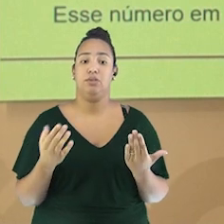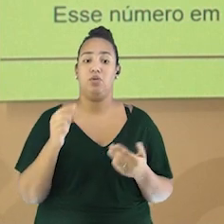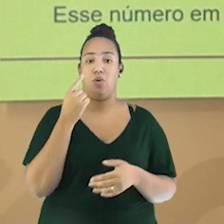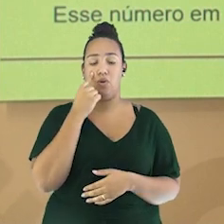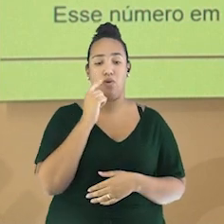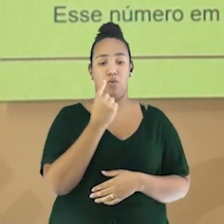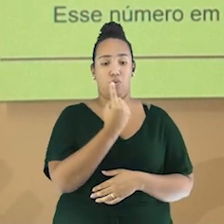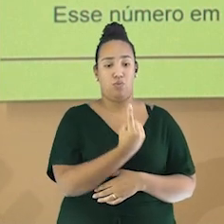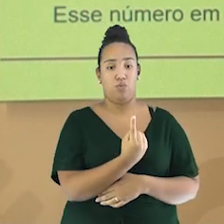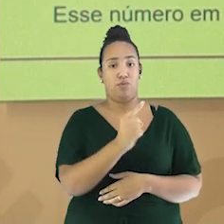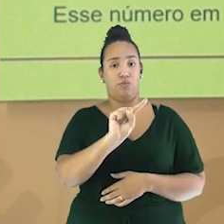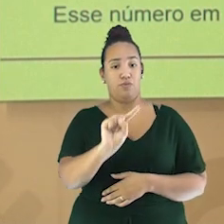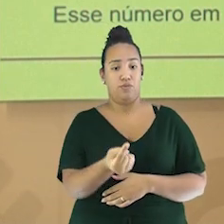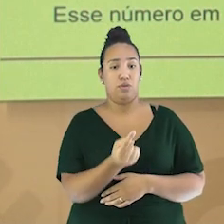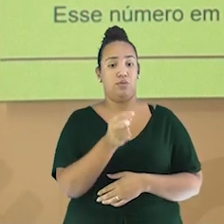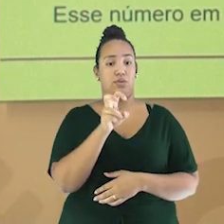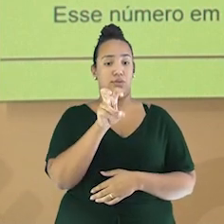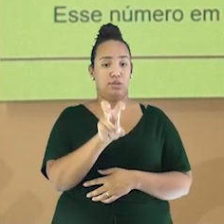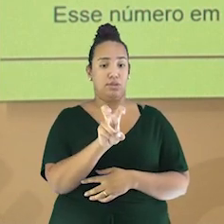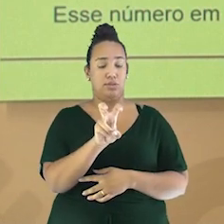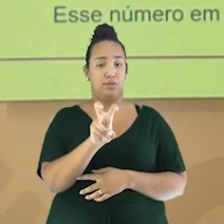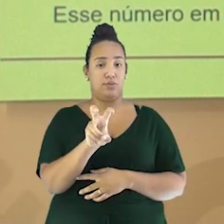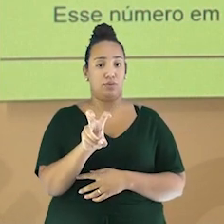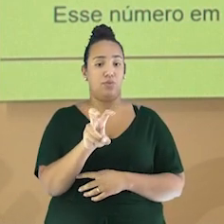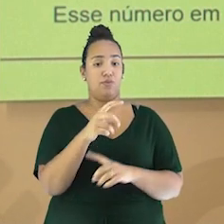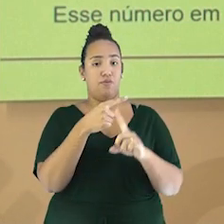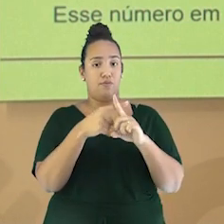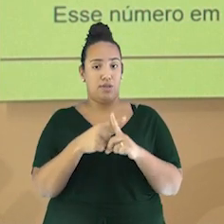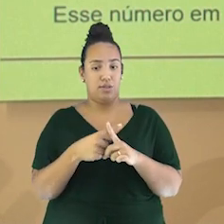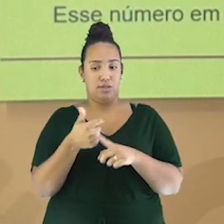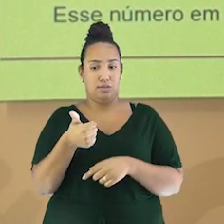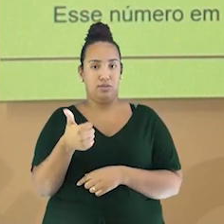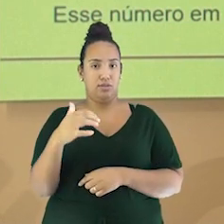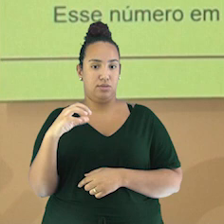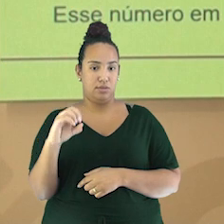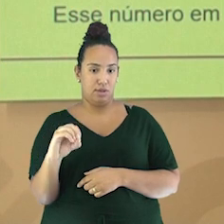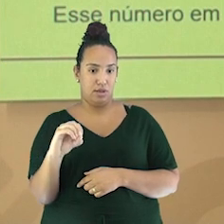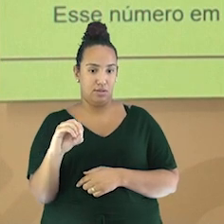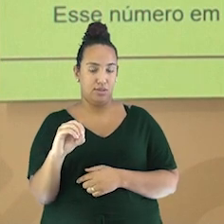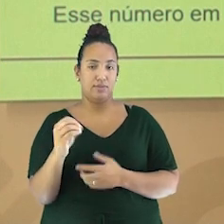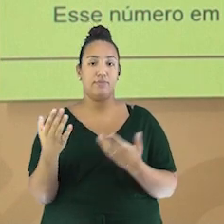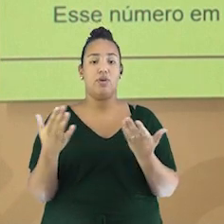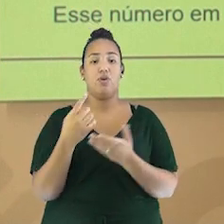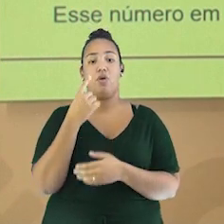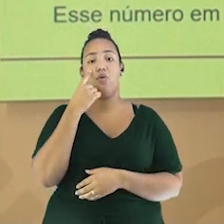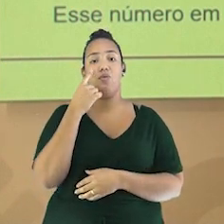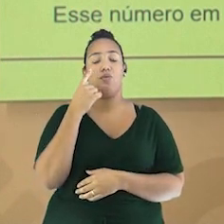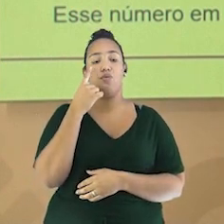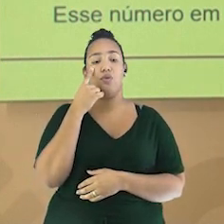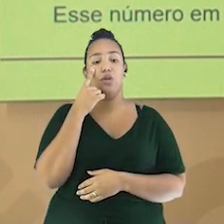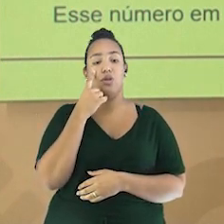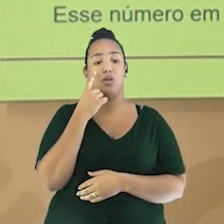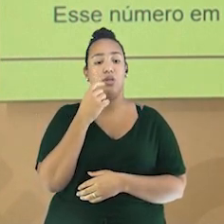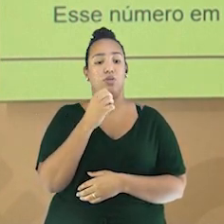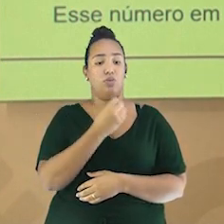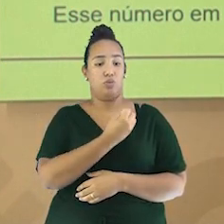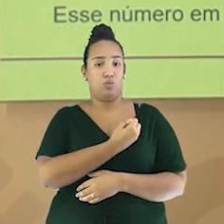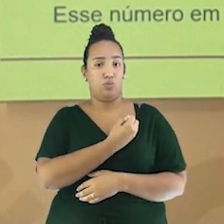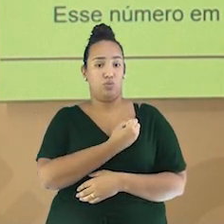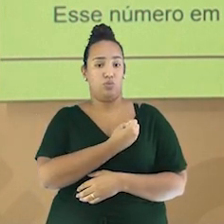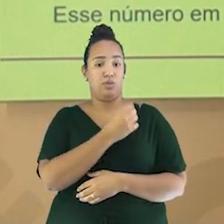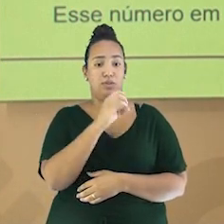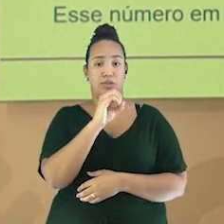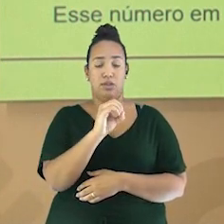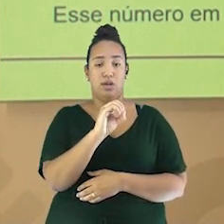1,5 pela potência de base 10. Vamos contar quantos números tem após a vírgula